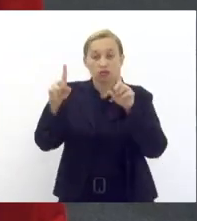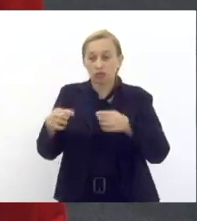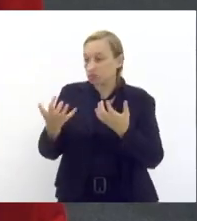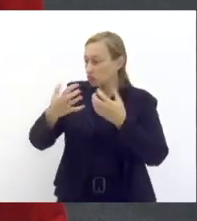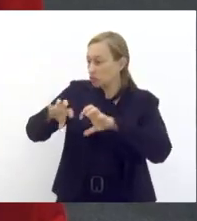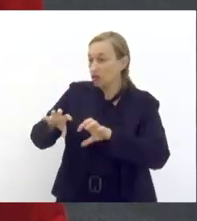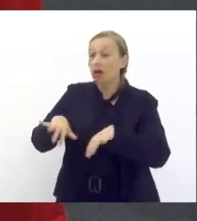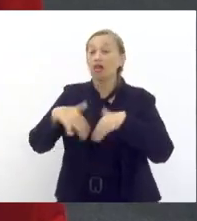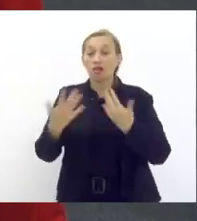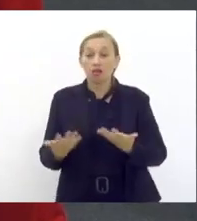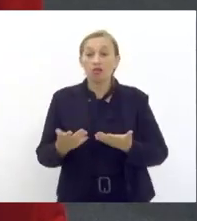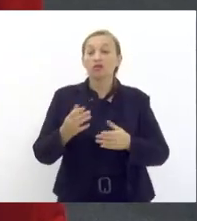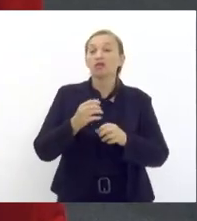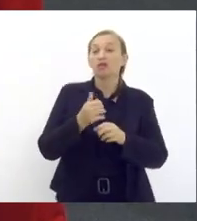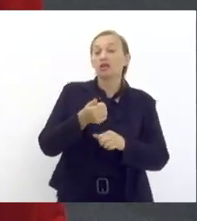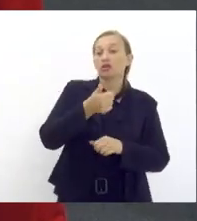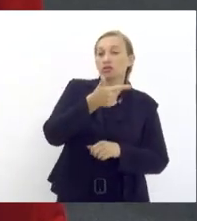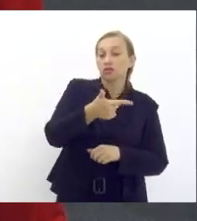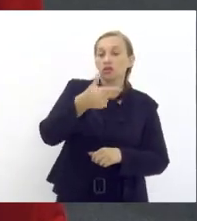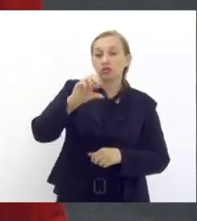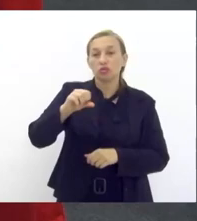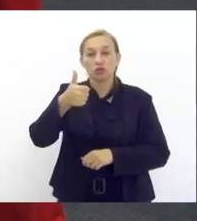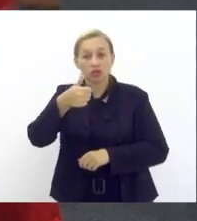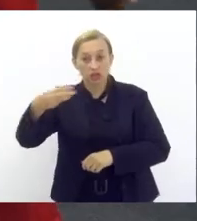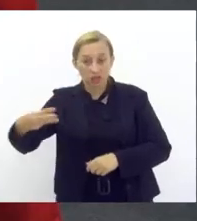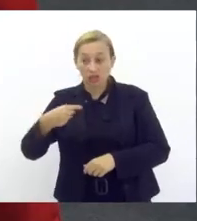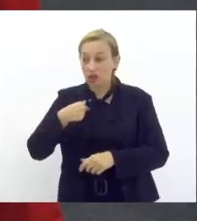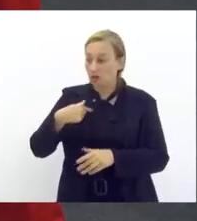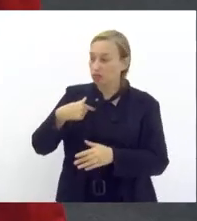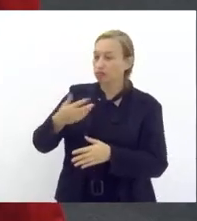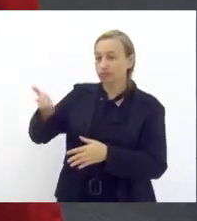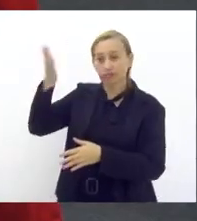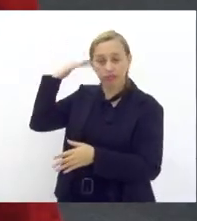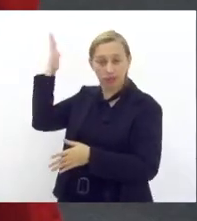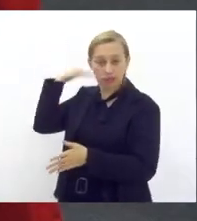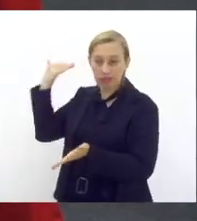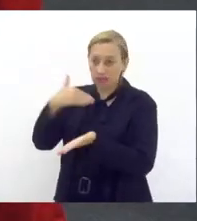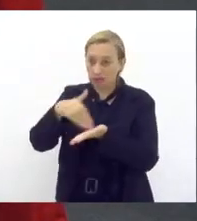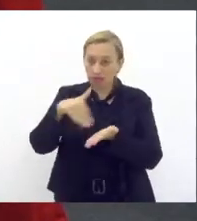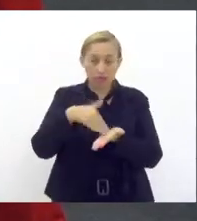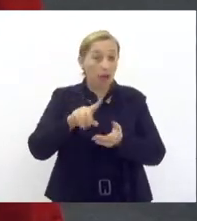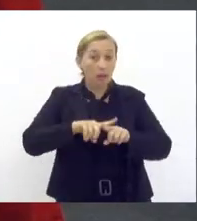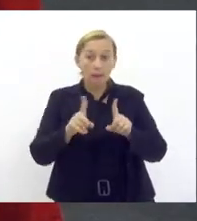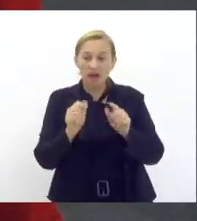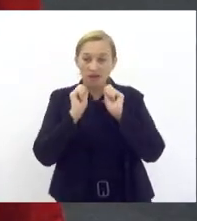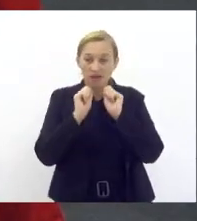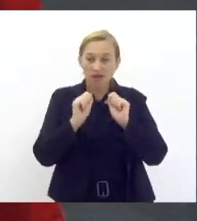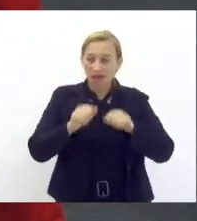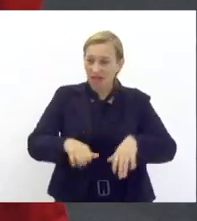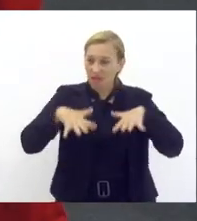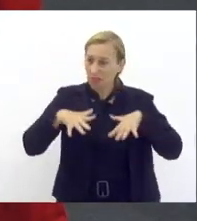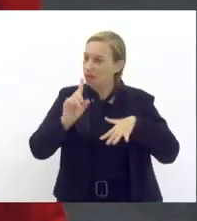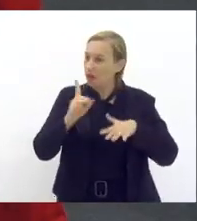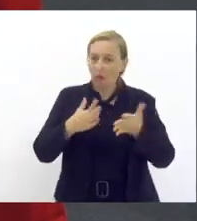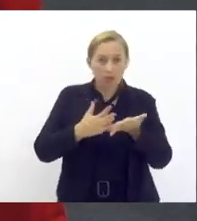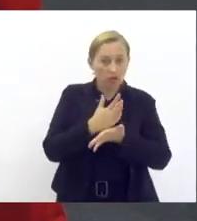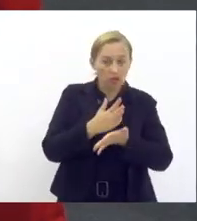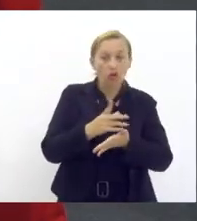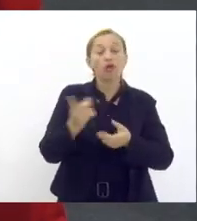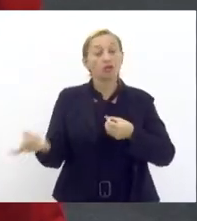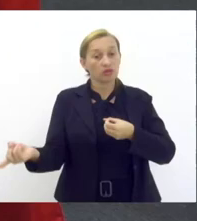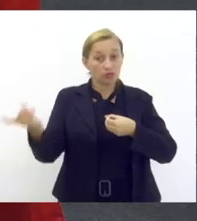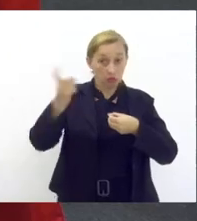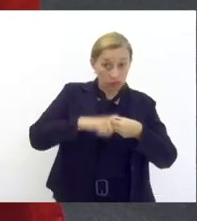gente fez isso em 2013, eu era, na época, secretário. Mas a Assembleia não aprovou logo. Eu tive que voltar